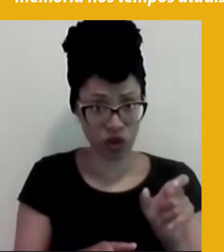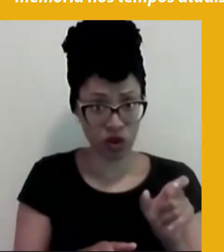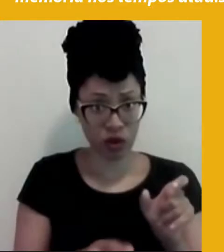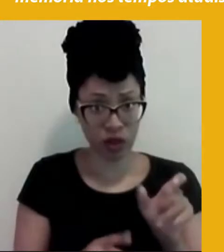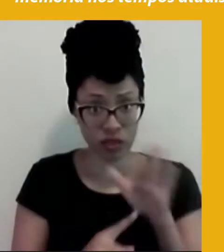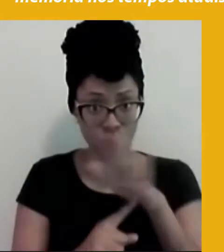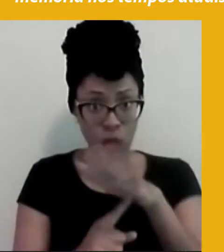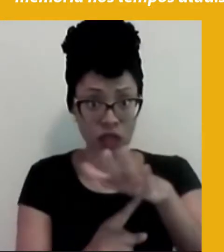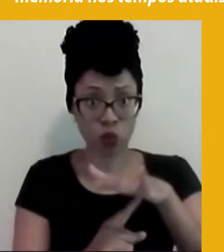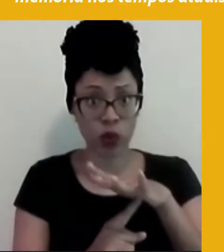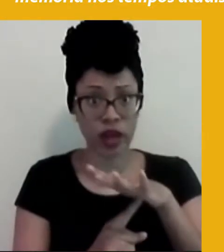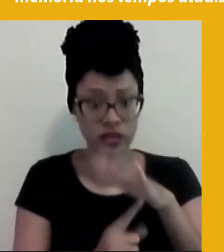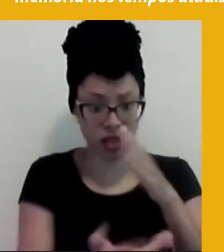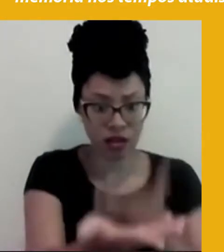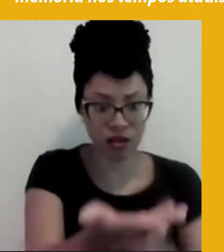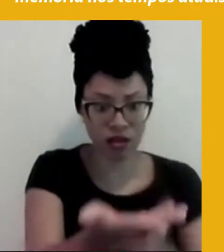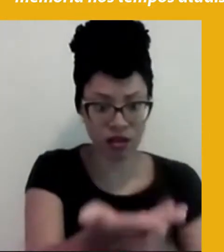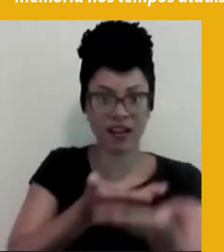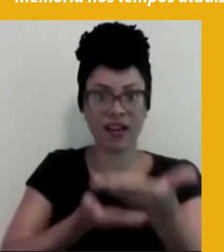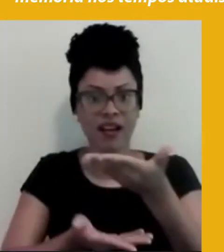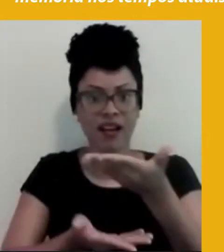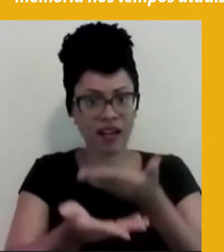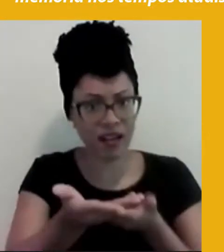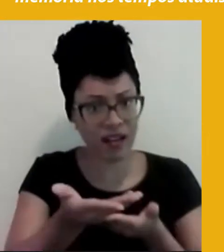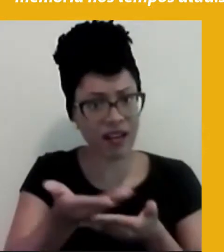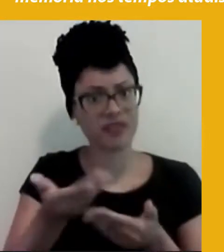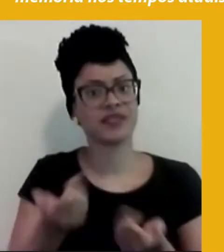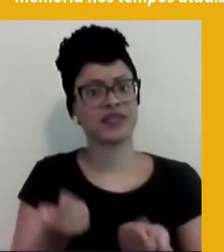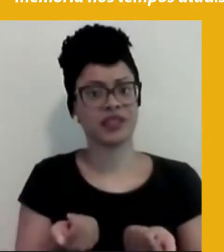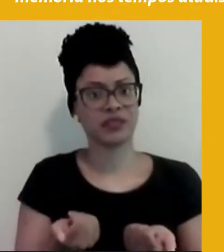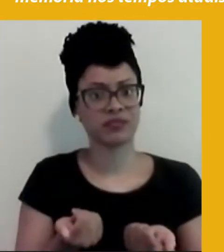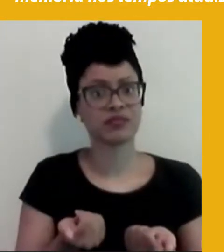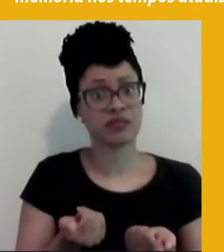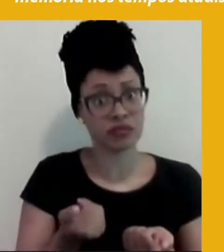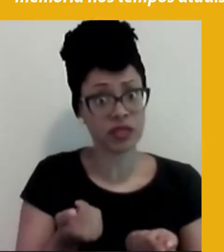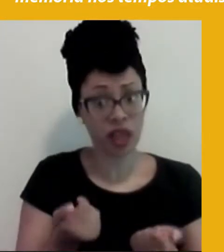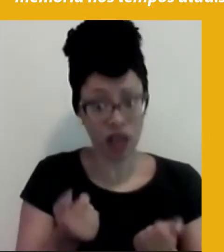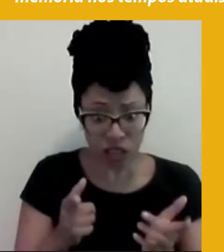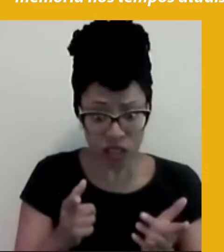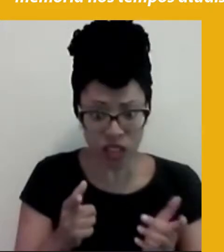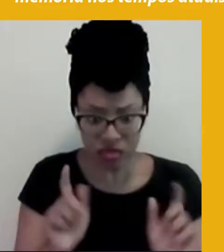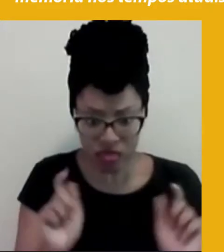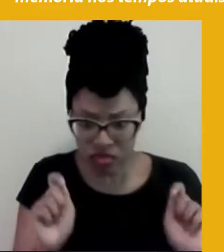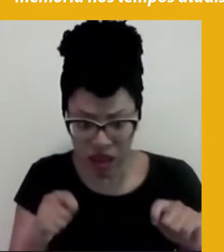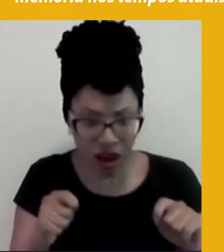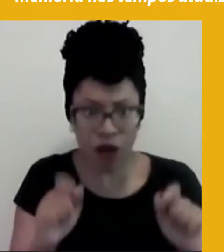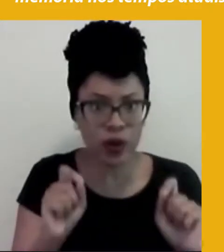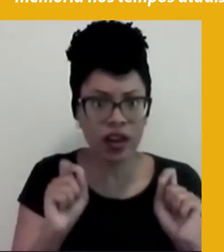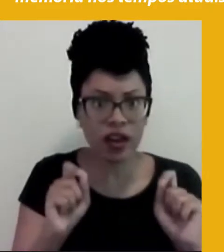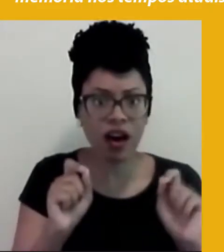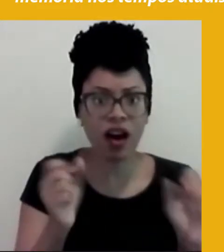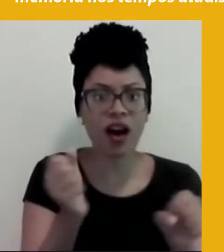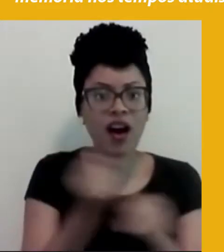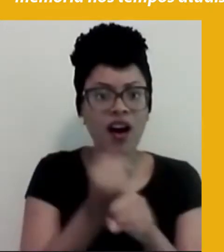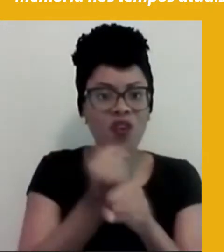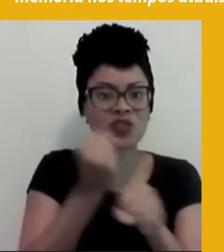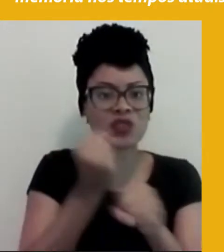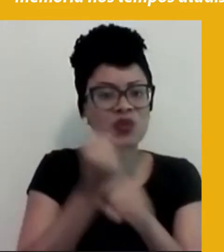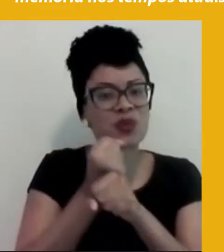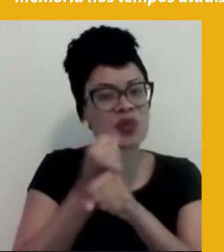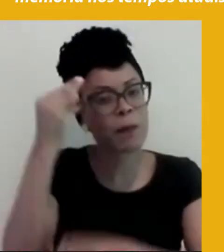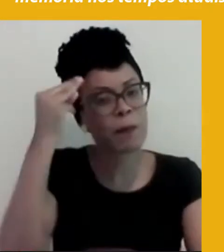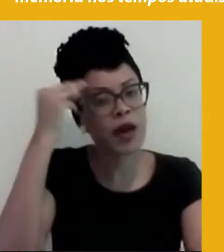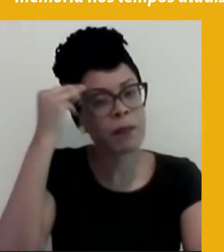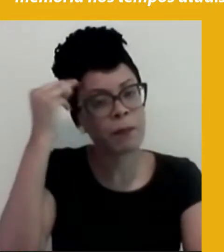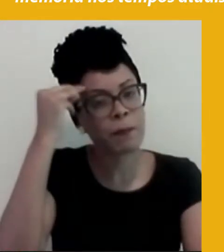E construir memórias diferenciadas. A memória sempre será no campo social, no plural, né? São memórias. Mas aí eu